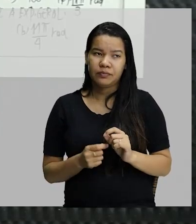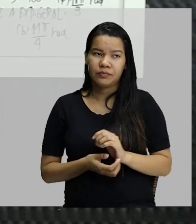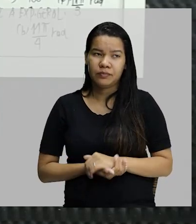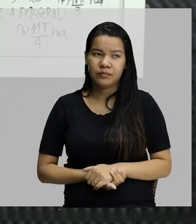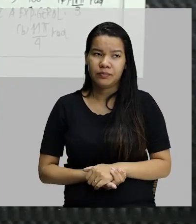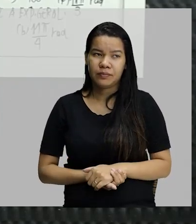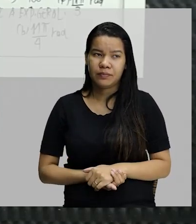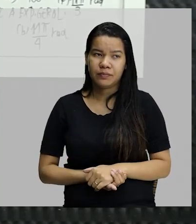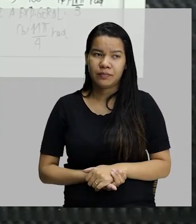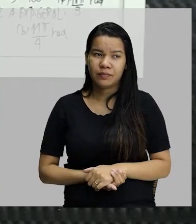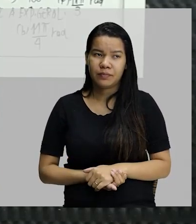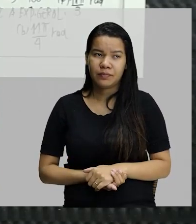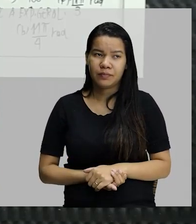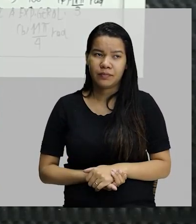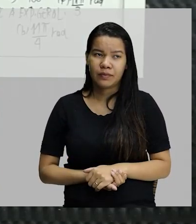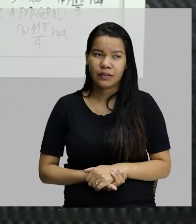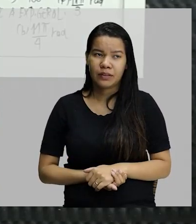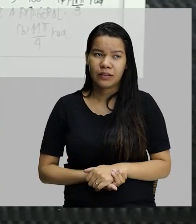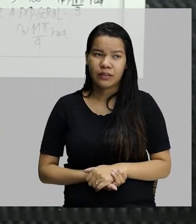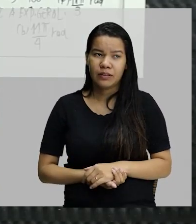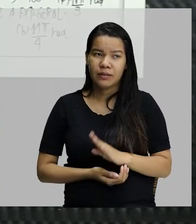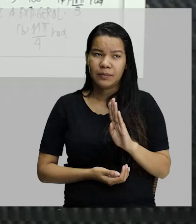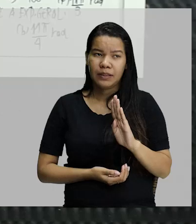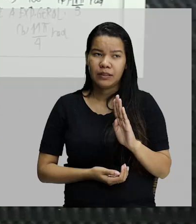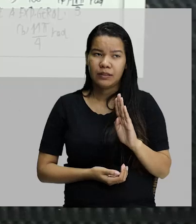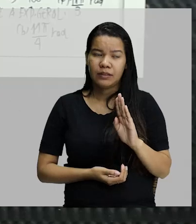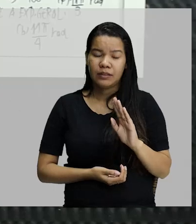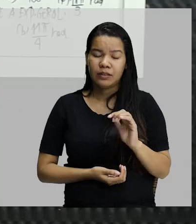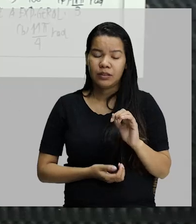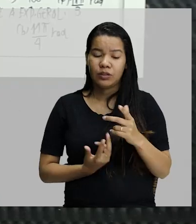beta igual a 120 graus